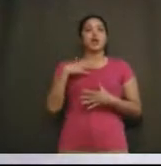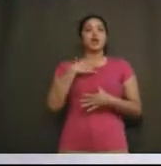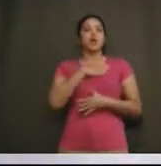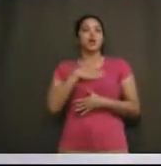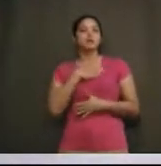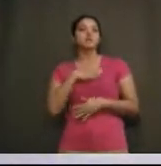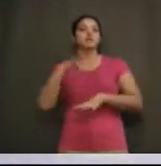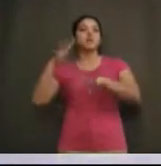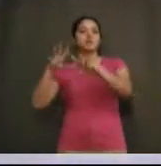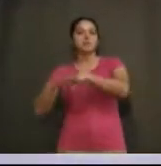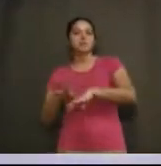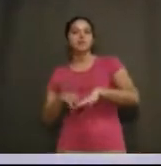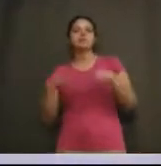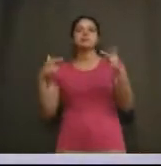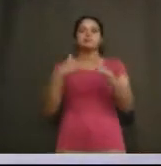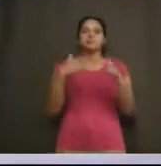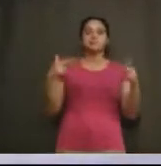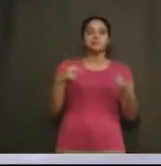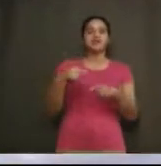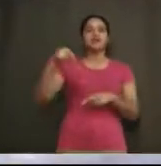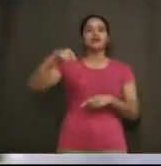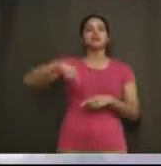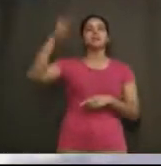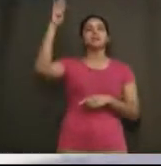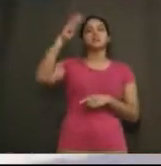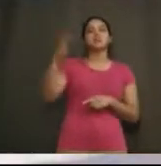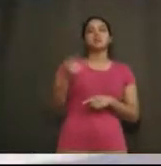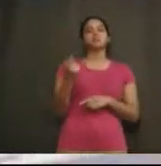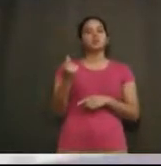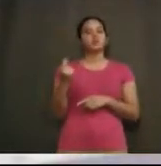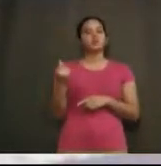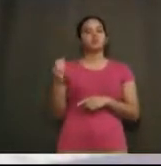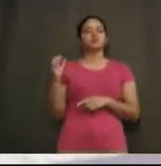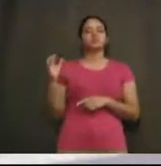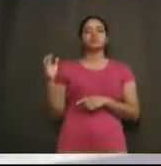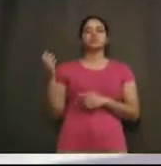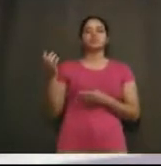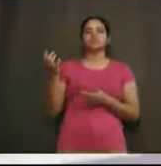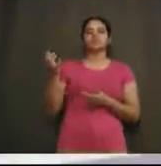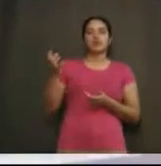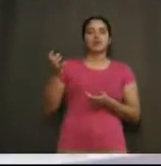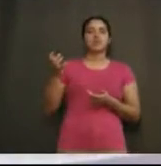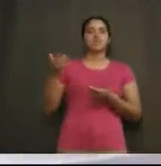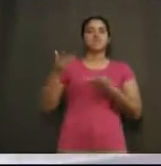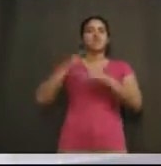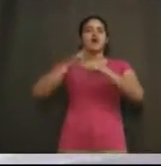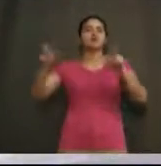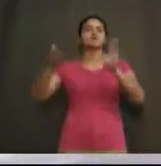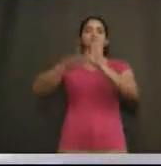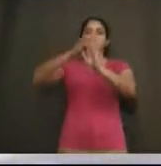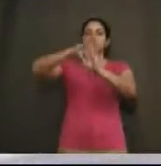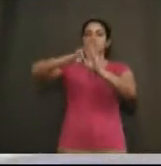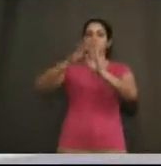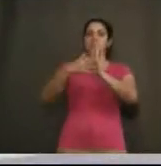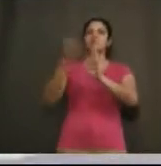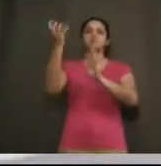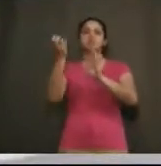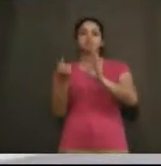buscar. O Brasil é um país muito rico desse ponto de vista. Não faltam instituições, não faltam